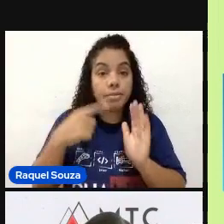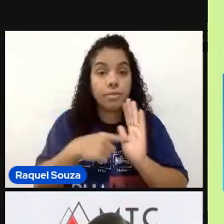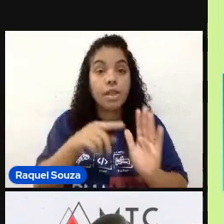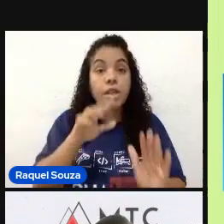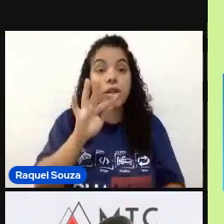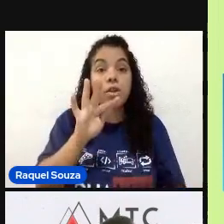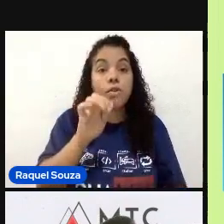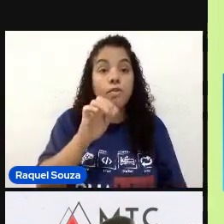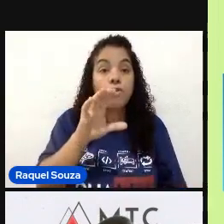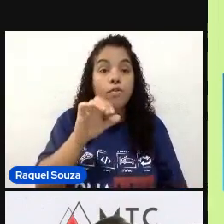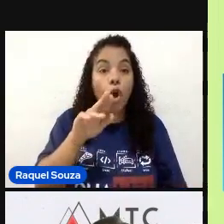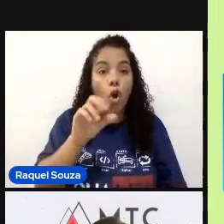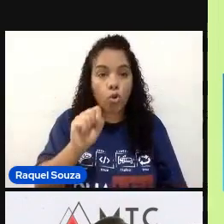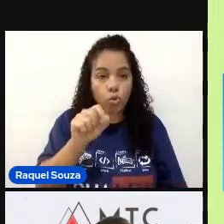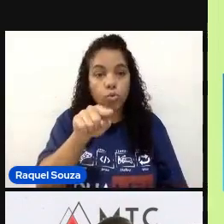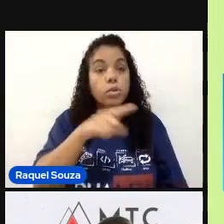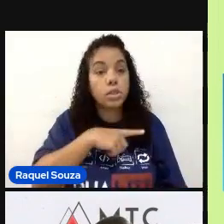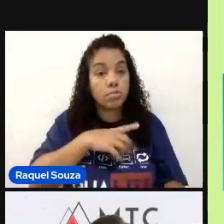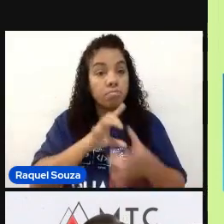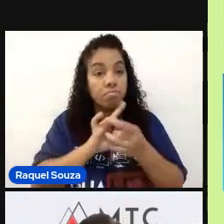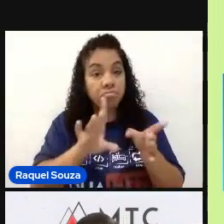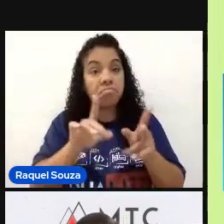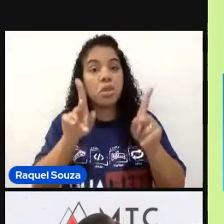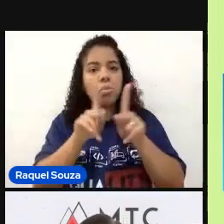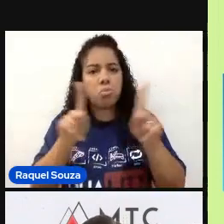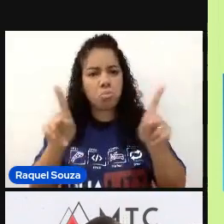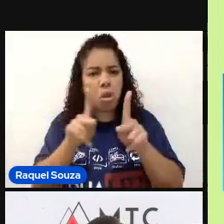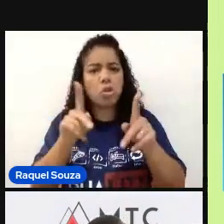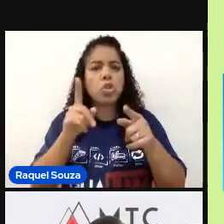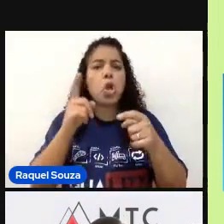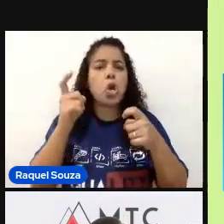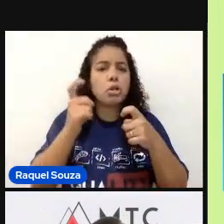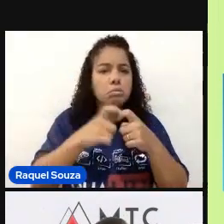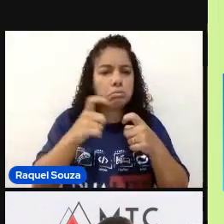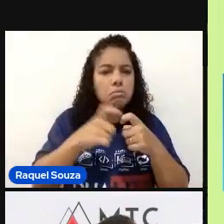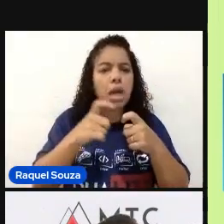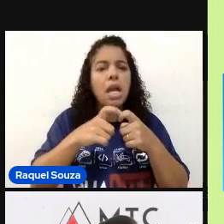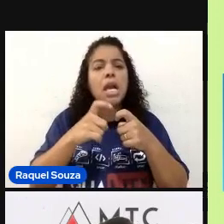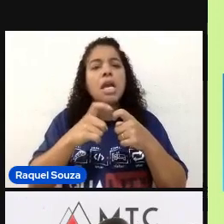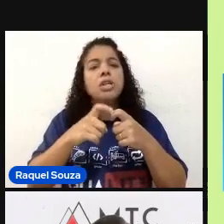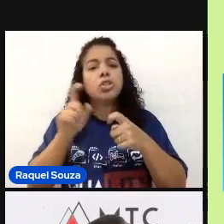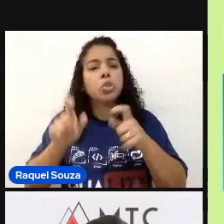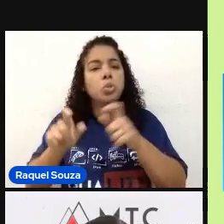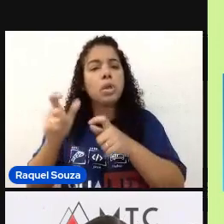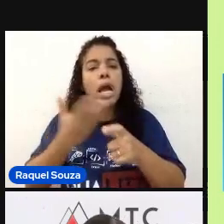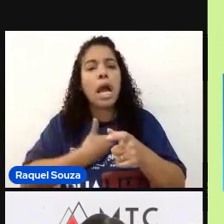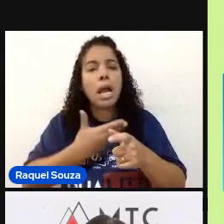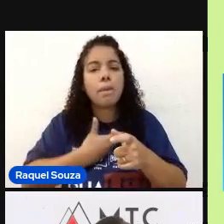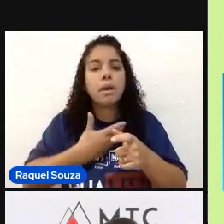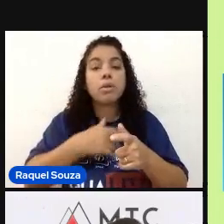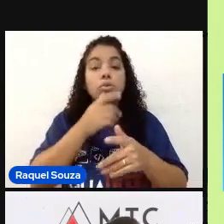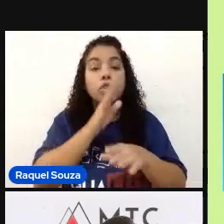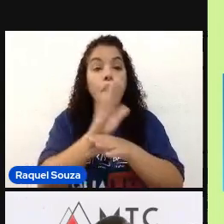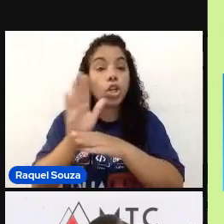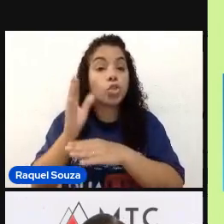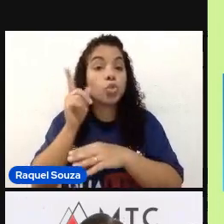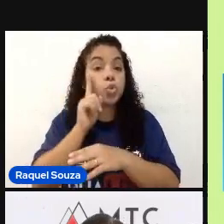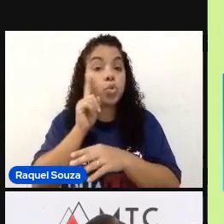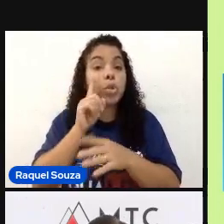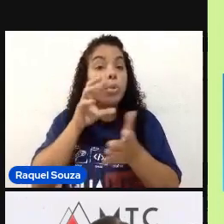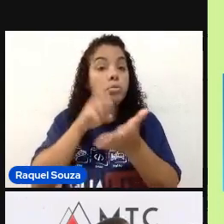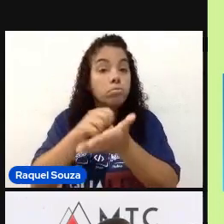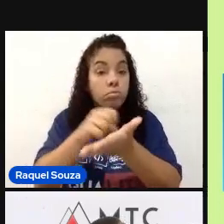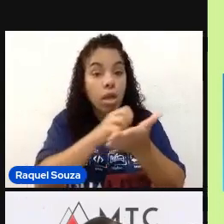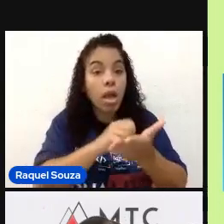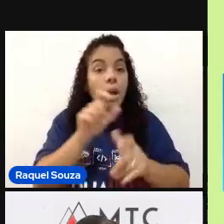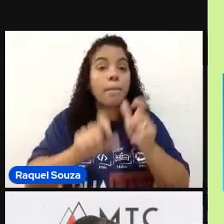Focus, tá? Que ele permite que professores, médicos, parentes e amigos consigam te auxiliar no dia a dia. Você pode cadastrar lá pessoas e elas